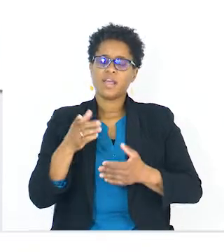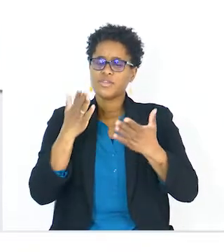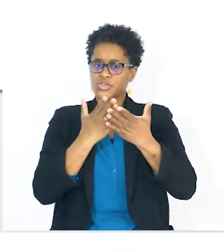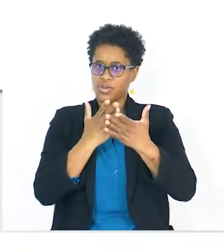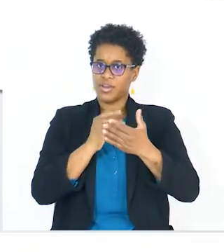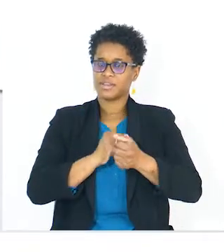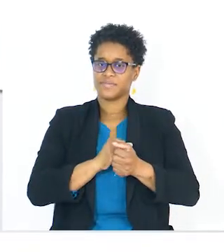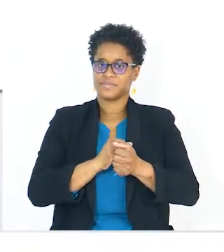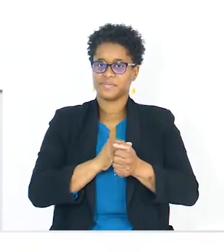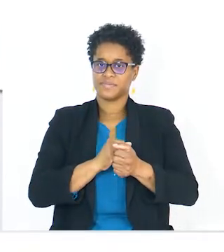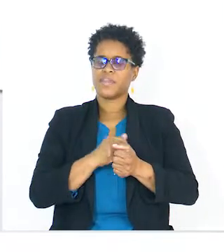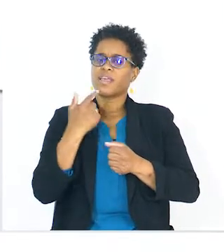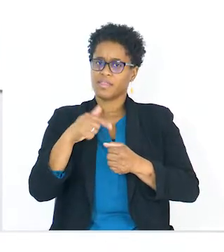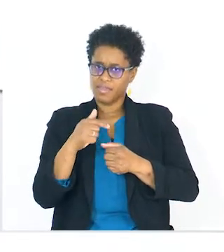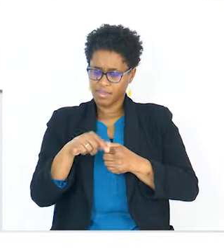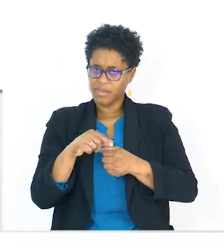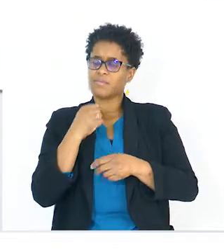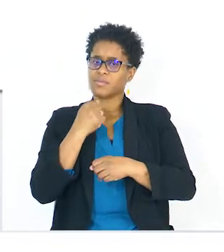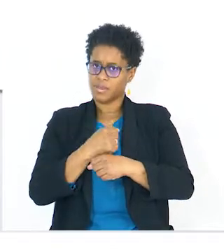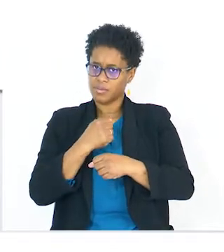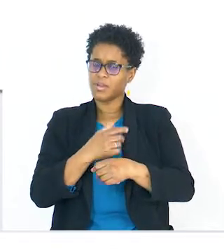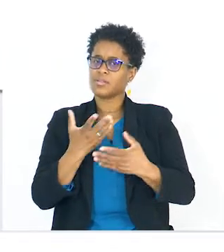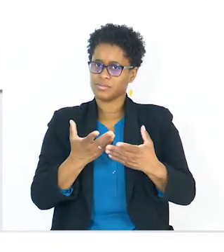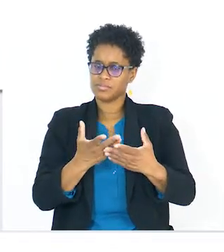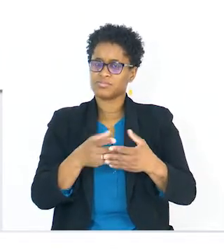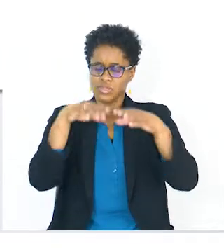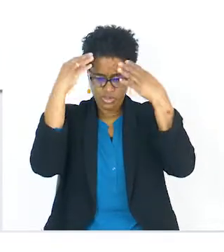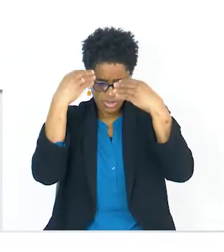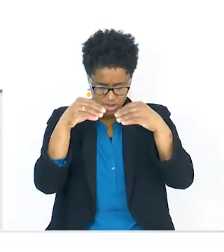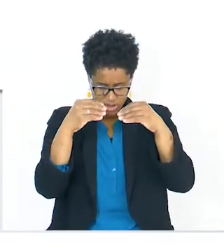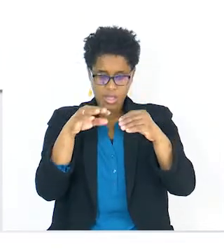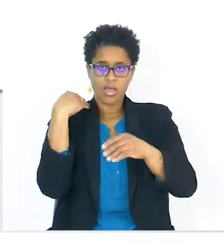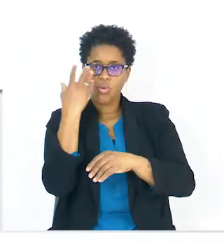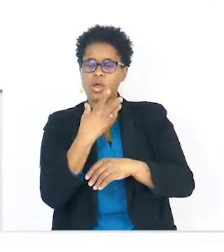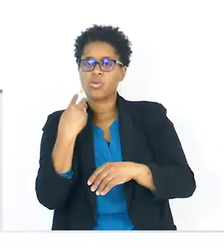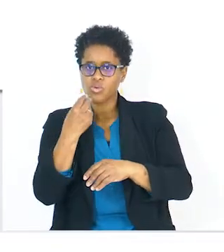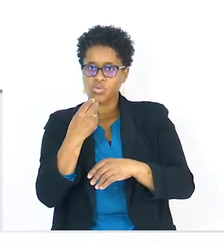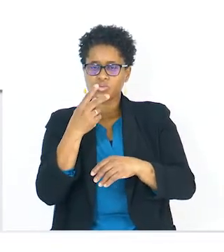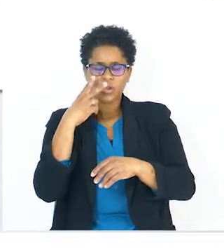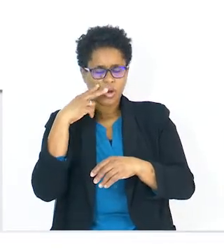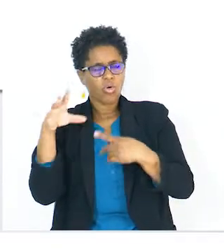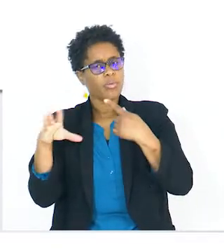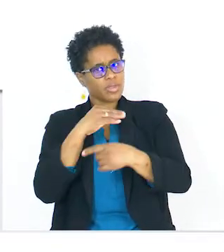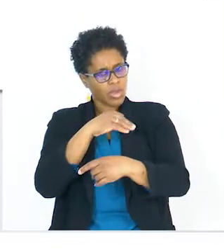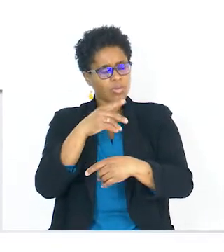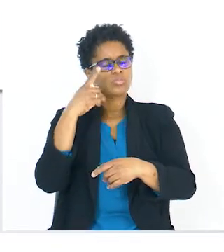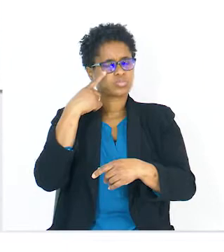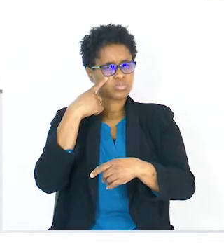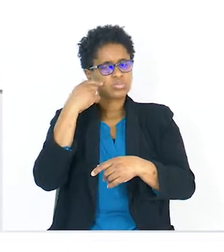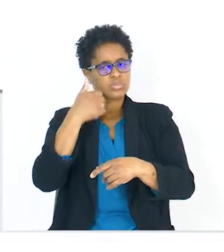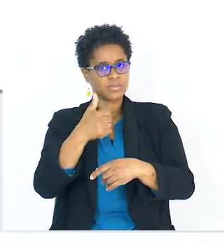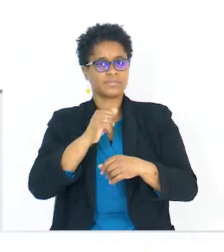A escola tem o papel de ensinar os alunos a buscar o